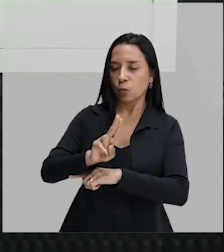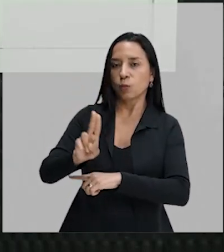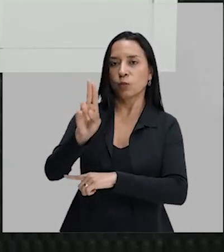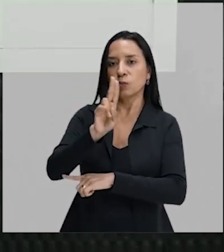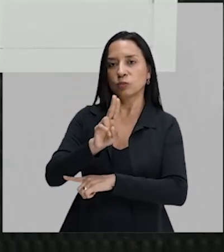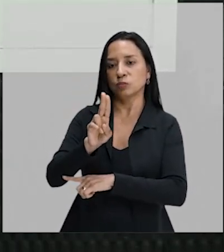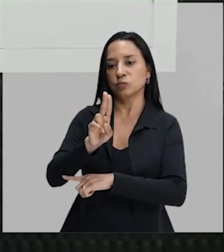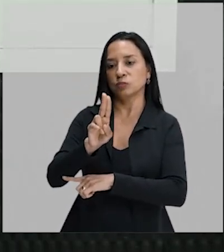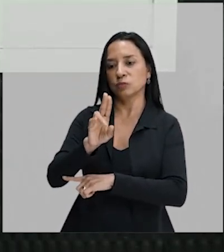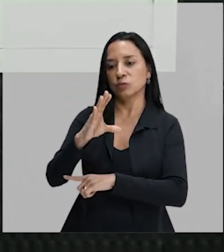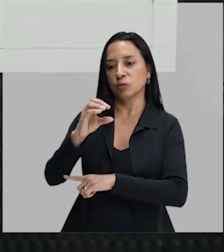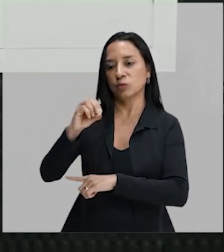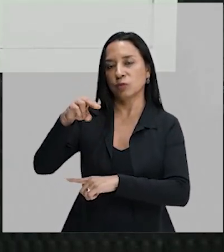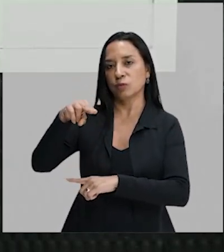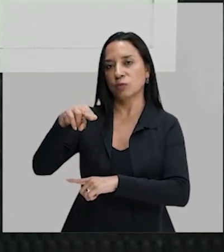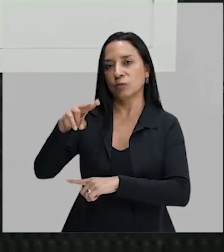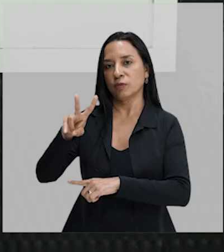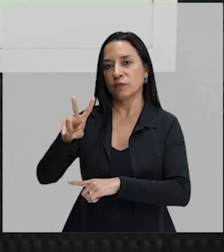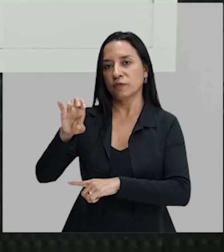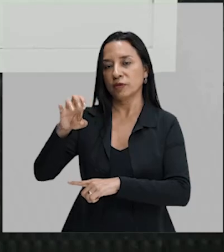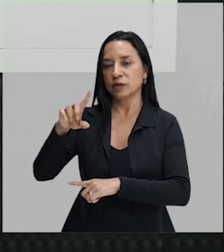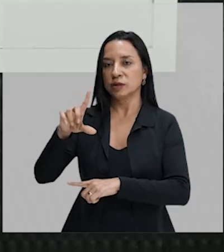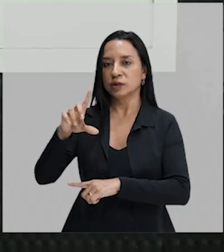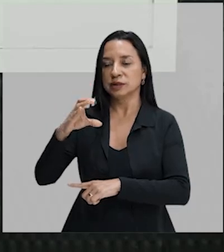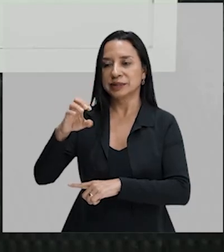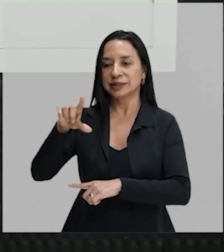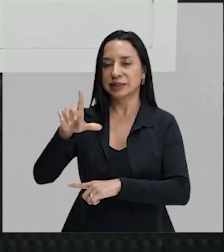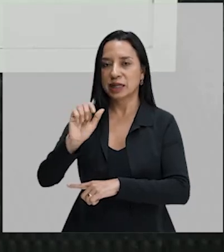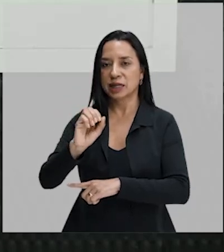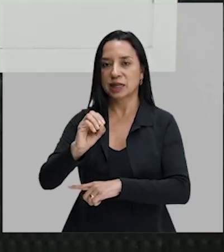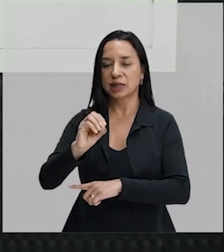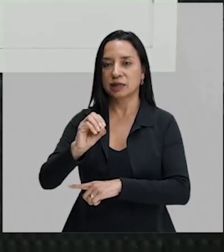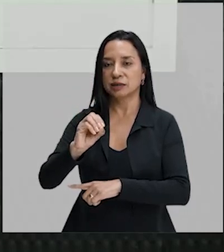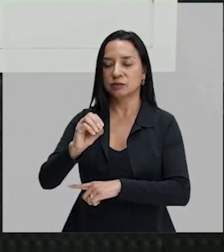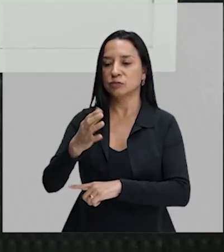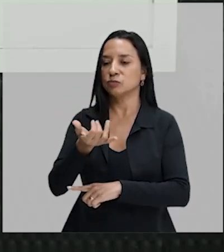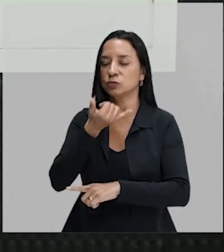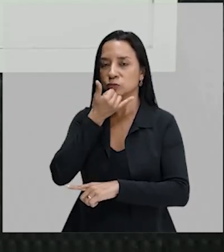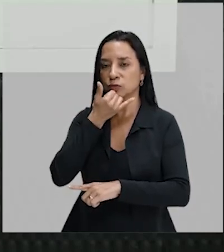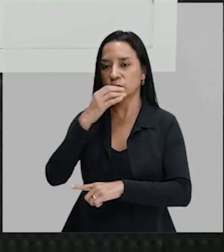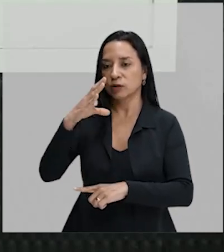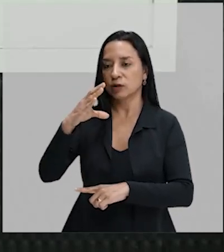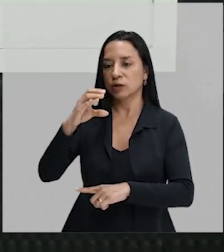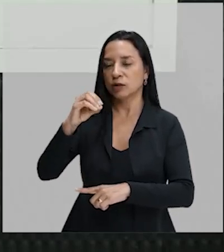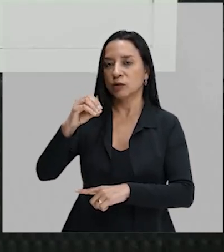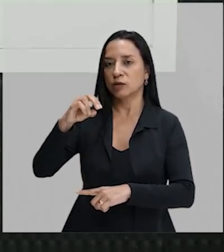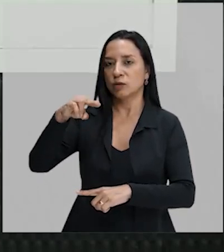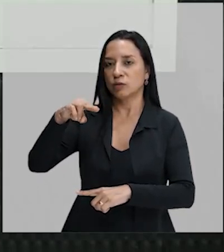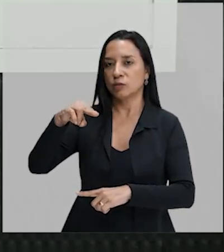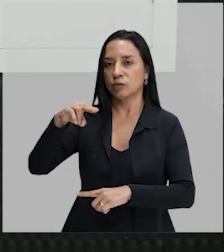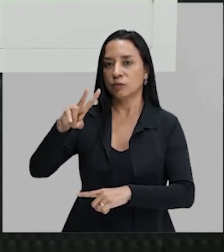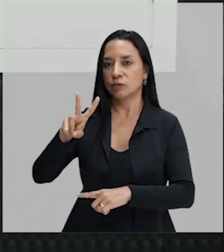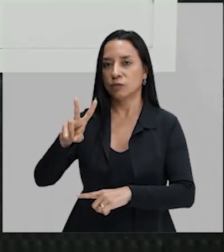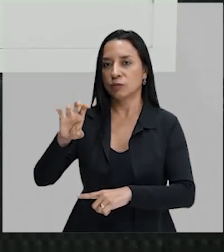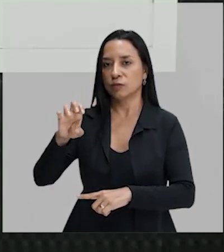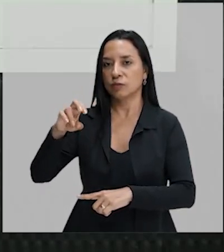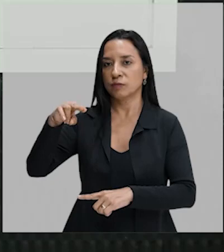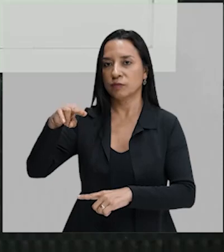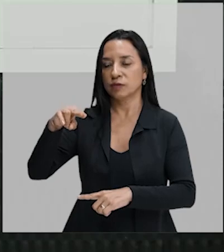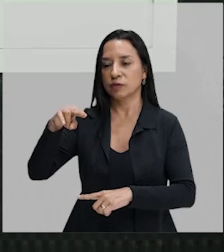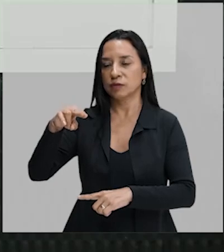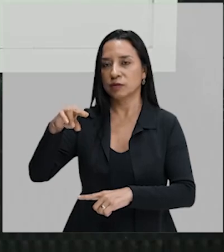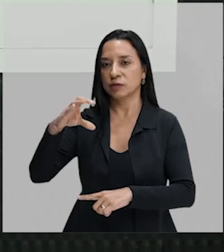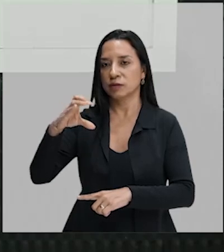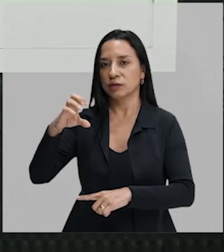palavra, convencê-lo. O poder de convencimento da exemplificação é muito grande. Tá? Como eu disse a vocês,